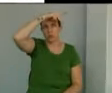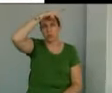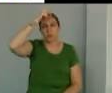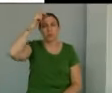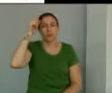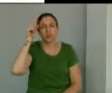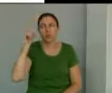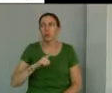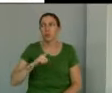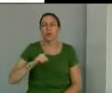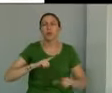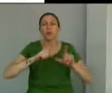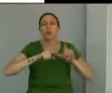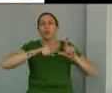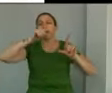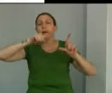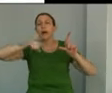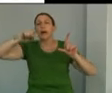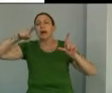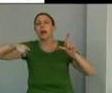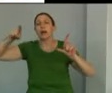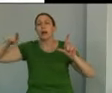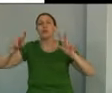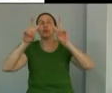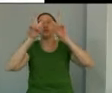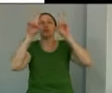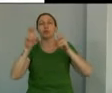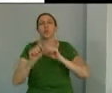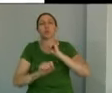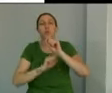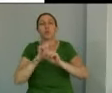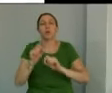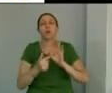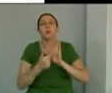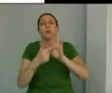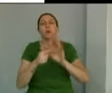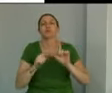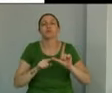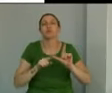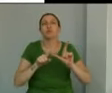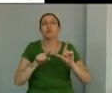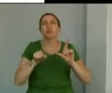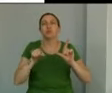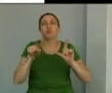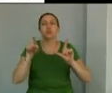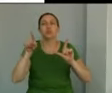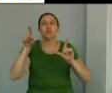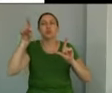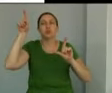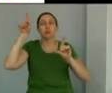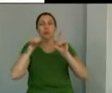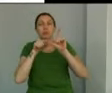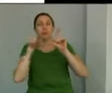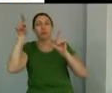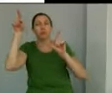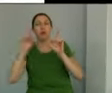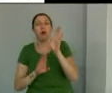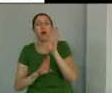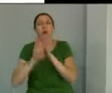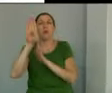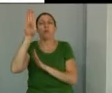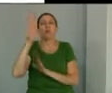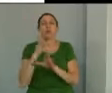em audiência pública, da evolução da receita do município de 2000 a 2025.